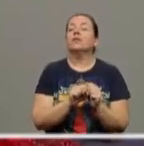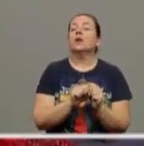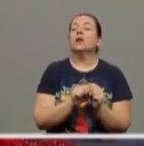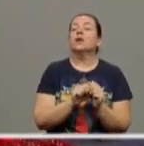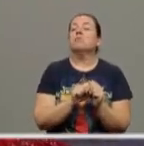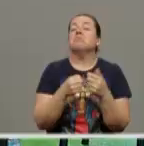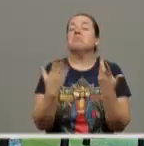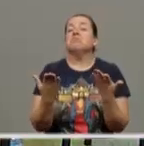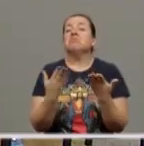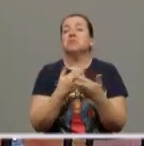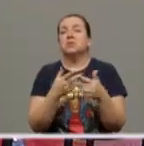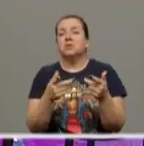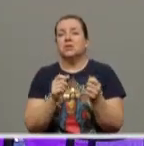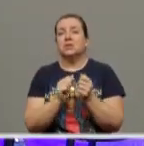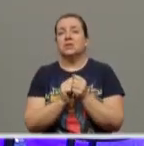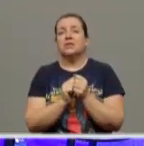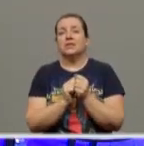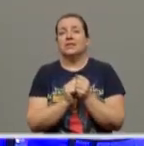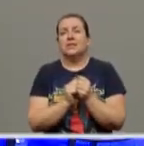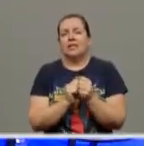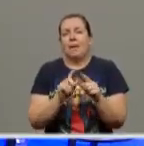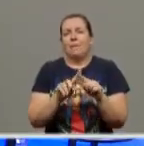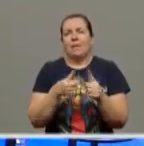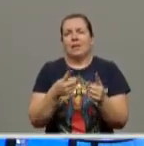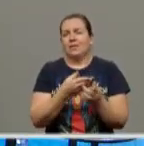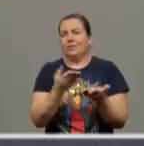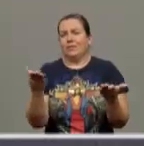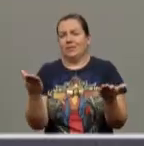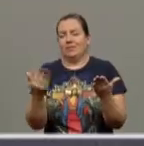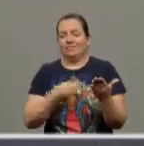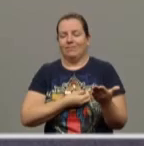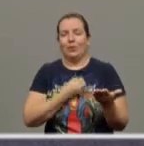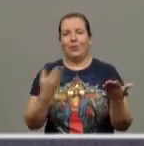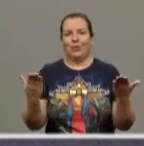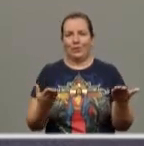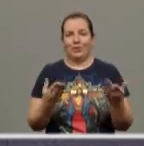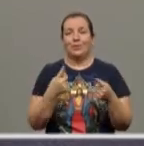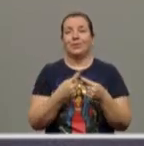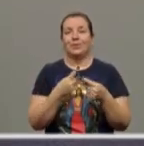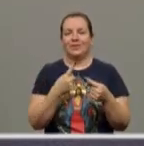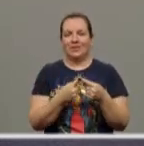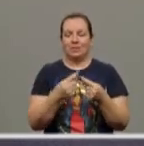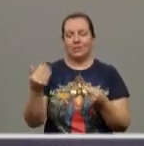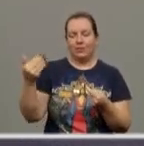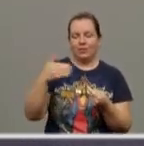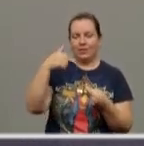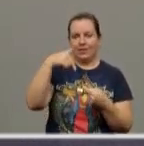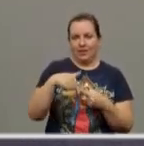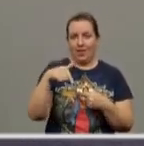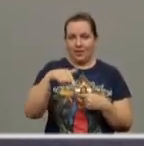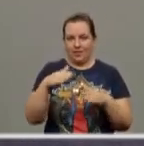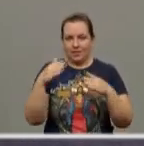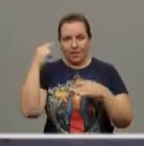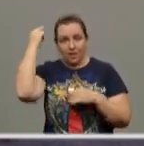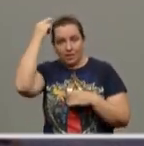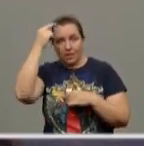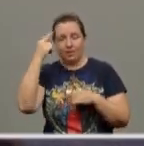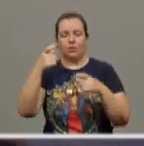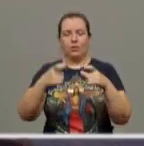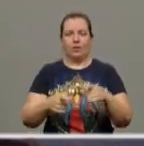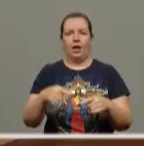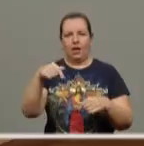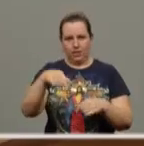parecer mecânico, não é? Mas não, você saiu da sua casa para vir aqui a esse santo lugar, aos que estão também lá